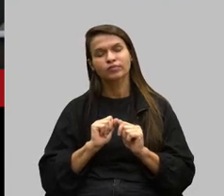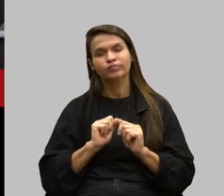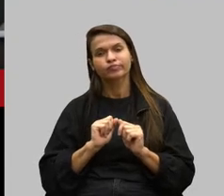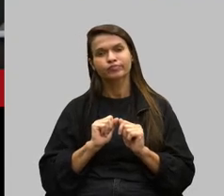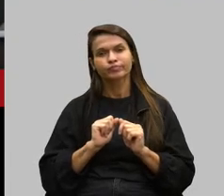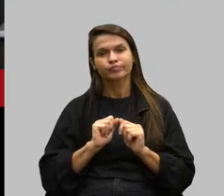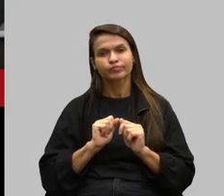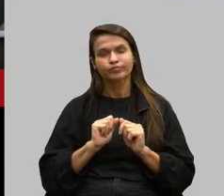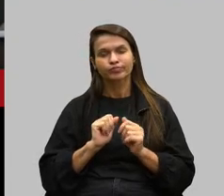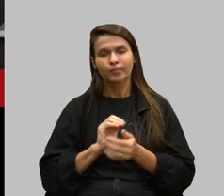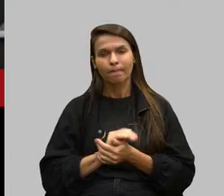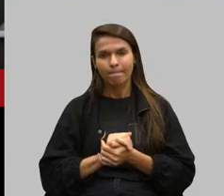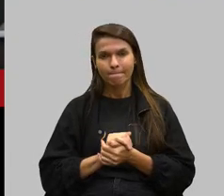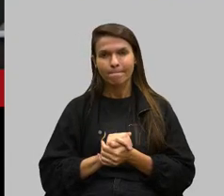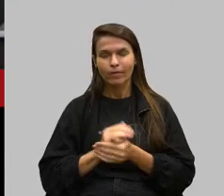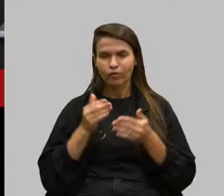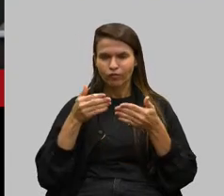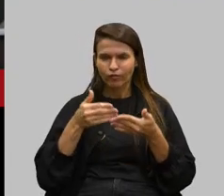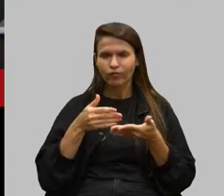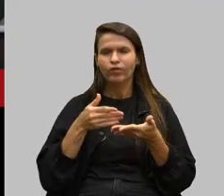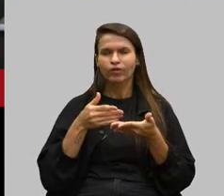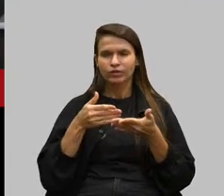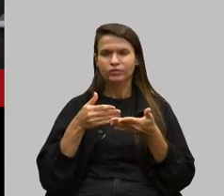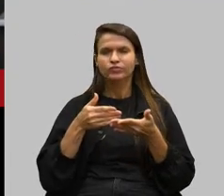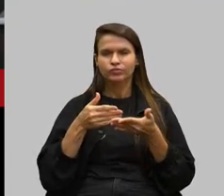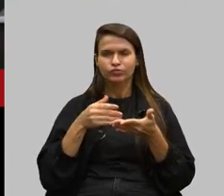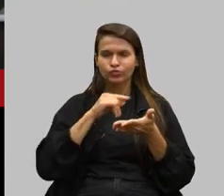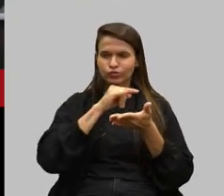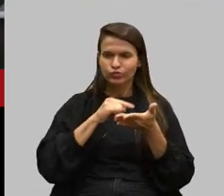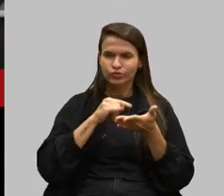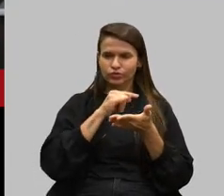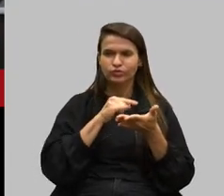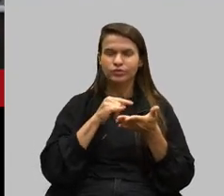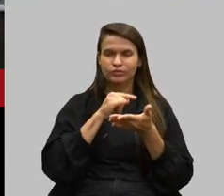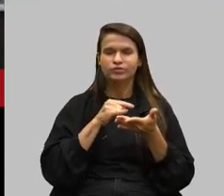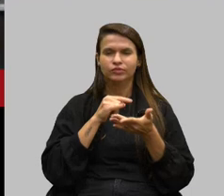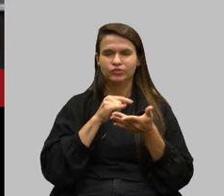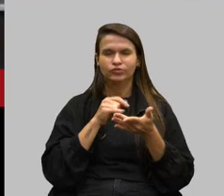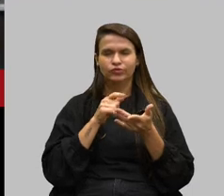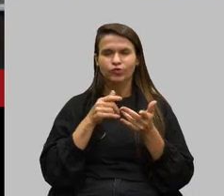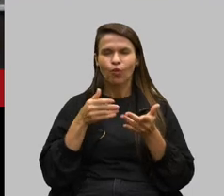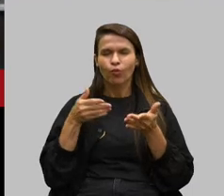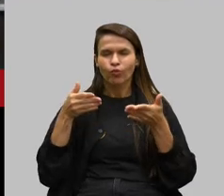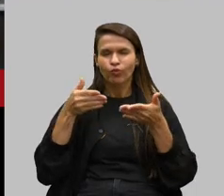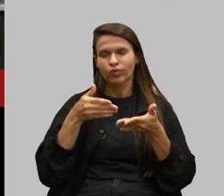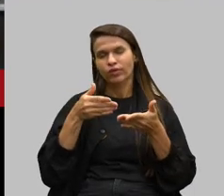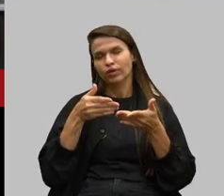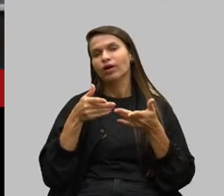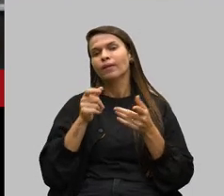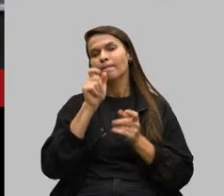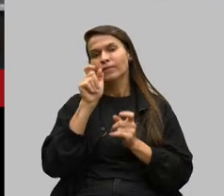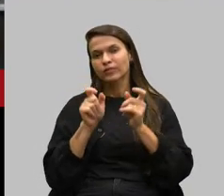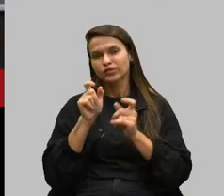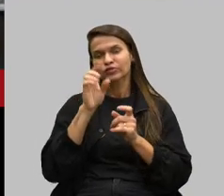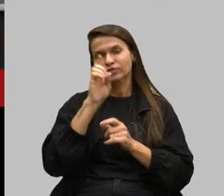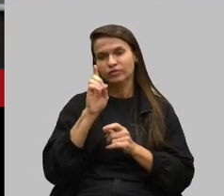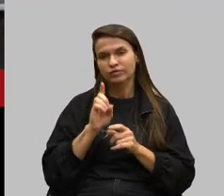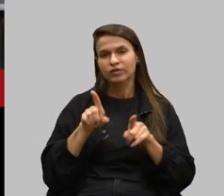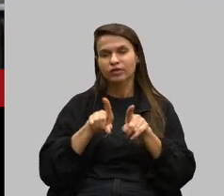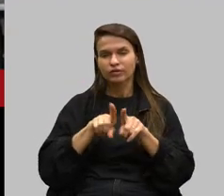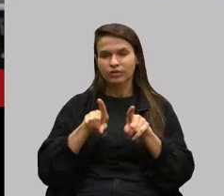tocar as ações do Governo do Estado paraa pessoa com deficiência e doenças raras se nós poderíamos centralizar essas